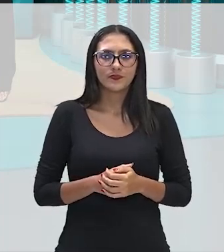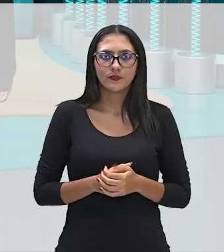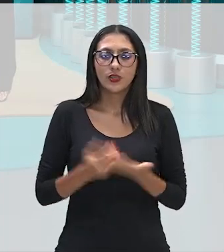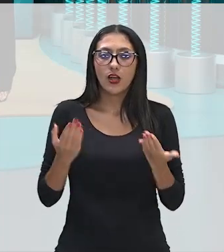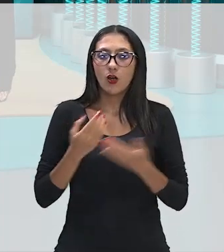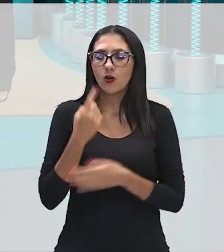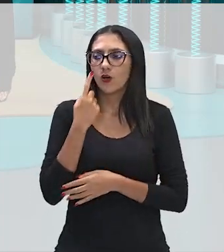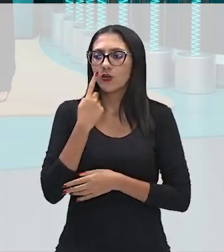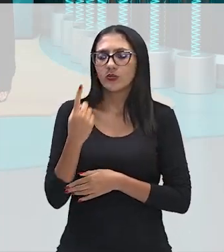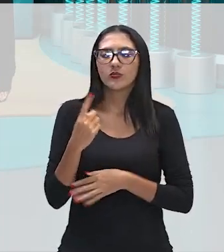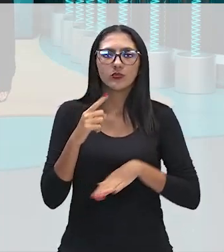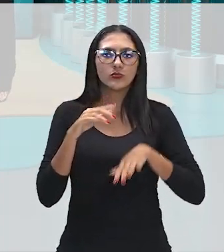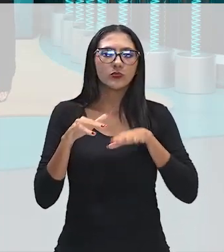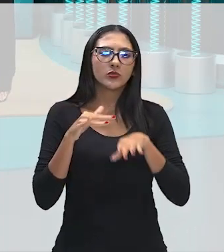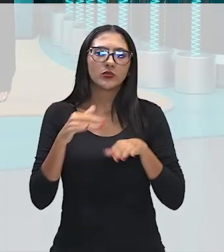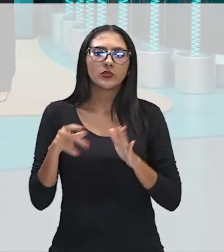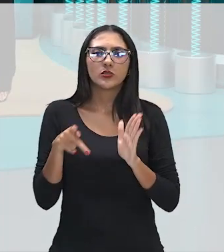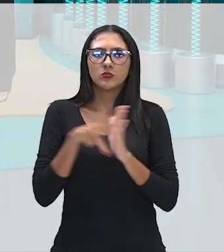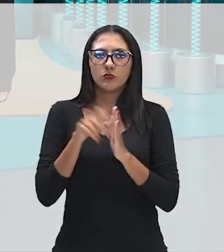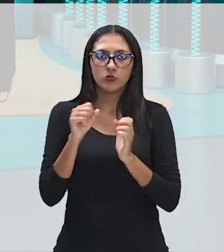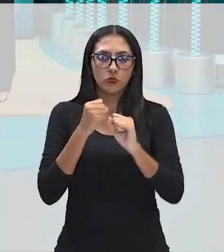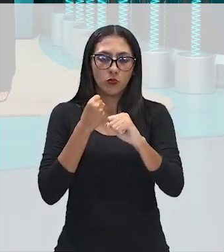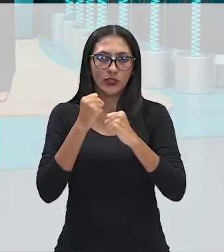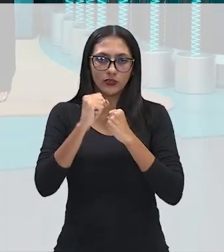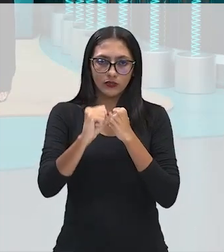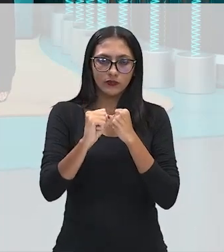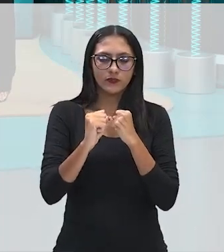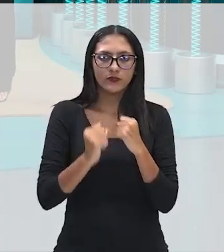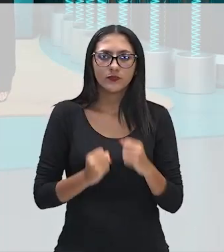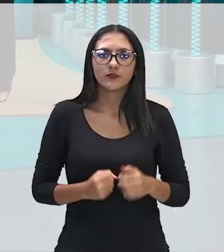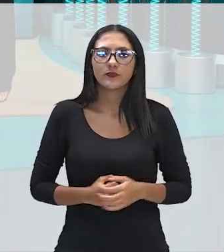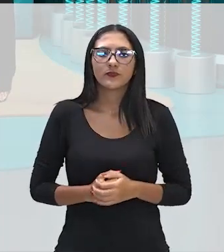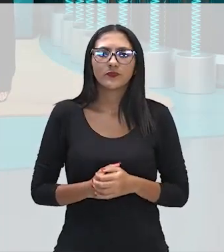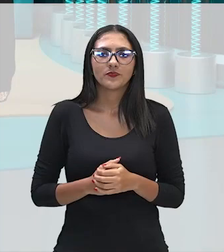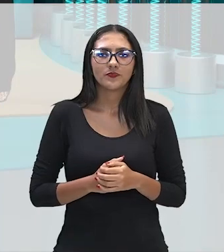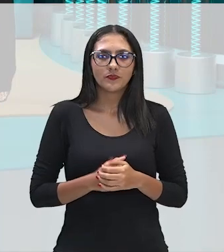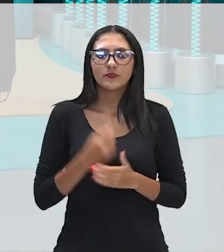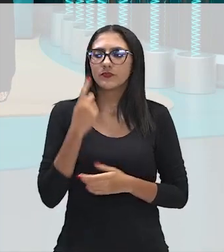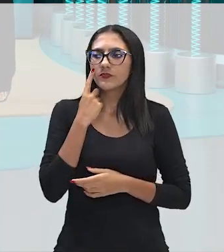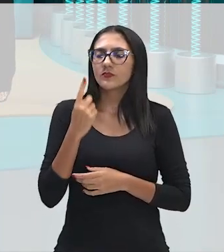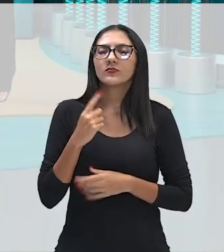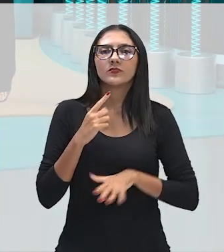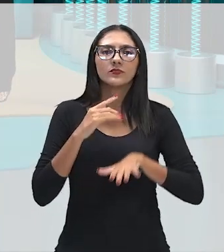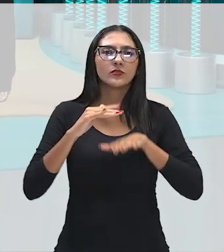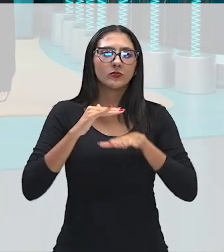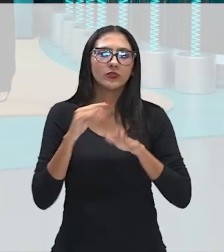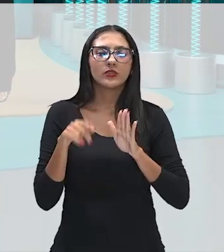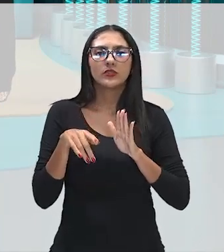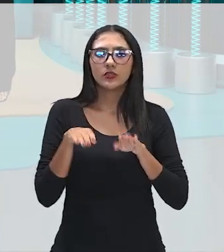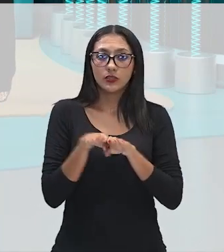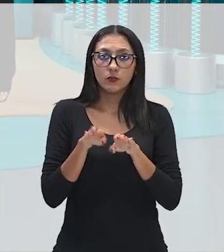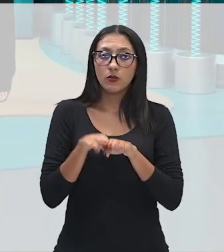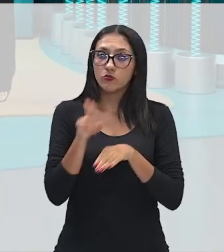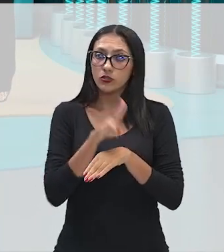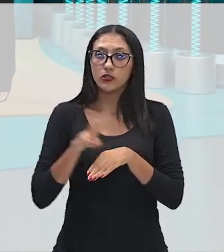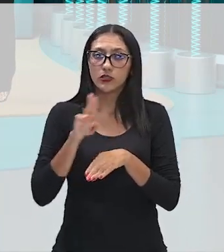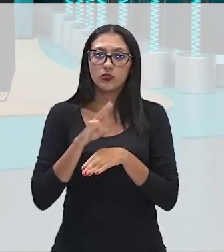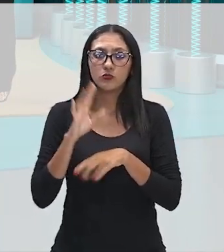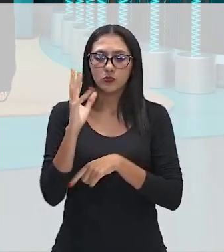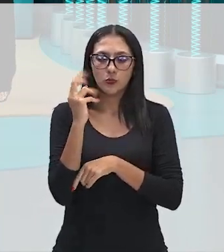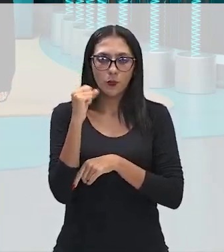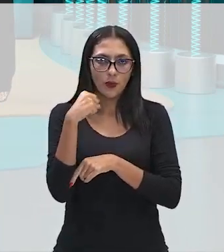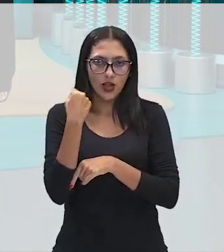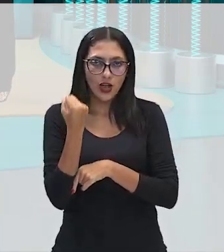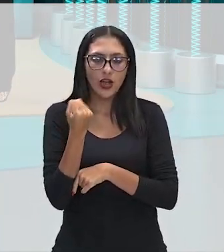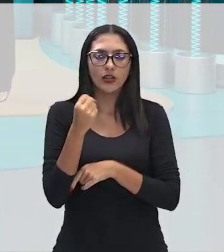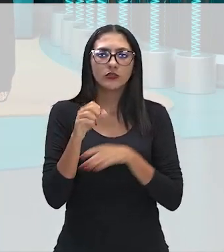as movimentações do Muay Thai, né? Vocês observem os movimentos que são feitos com os braços, né? Diferente ali do